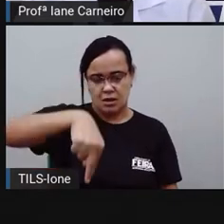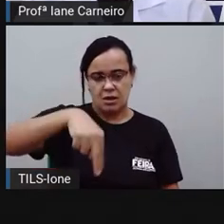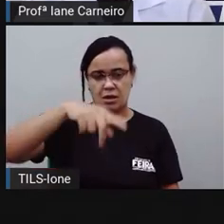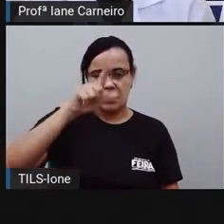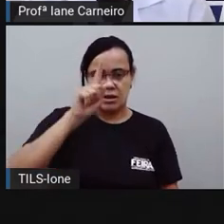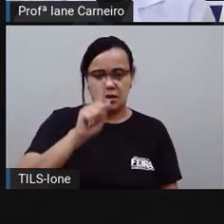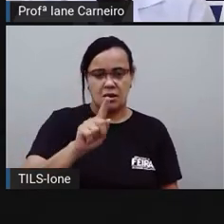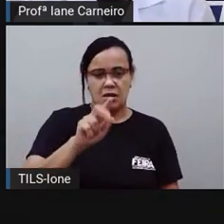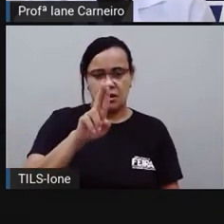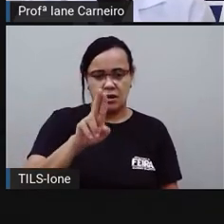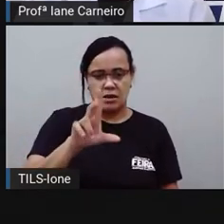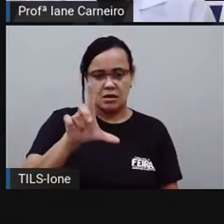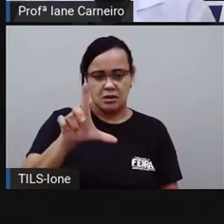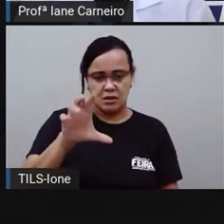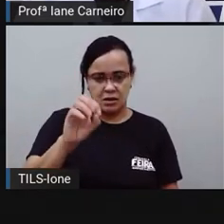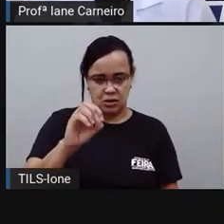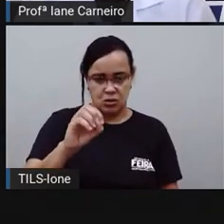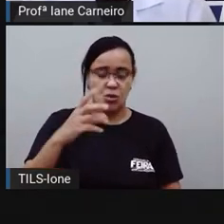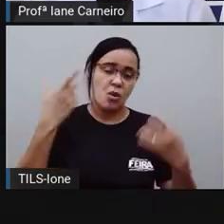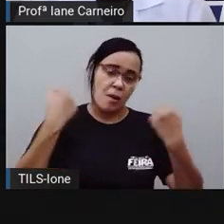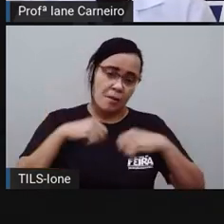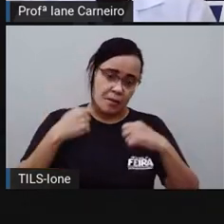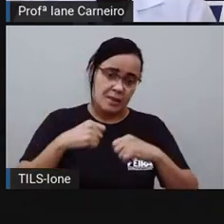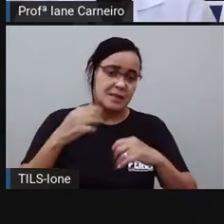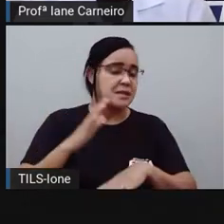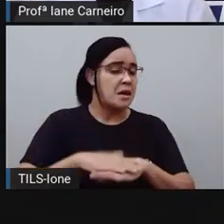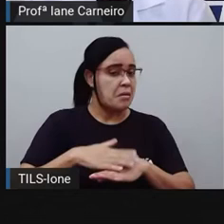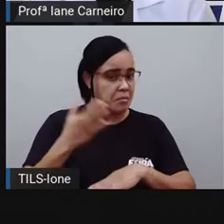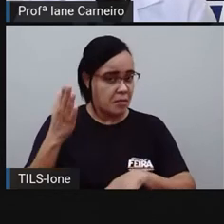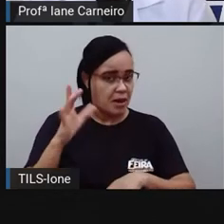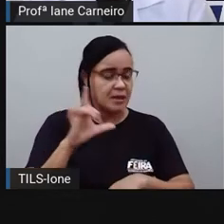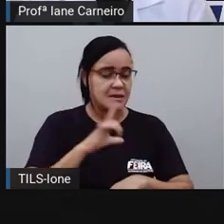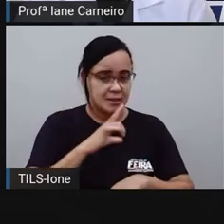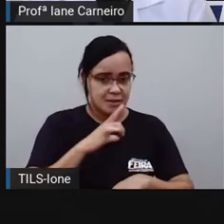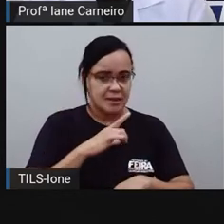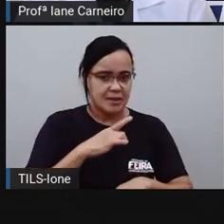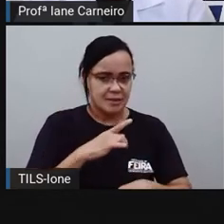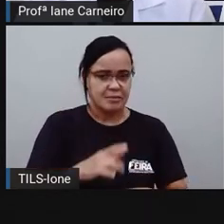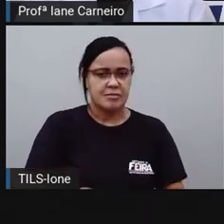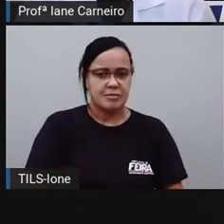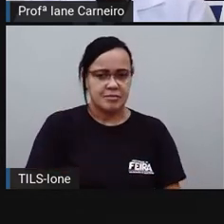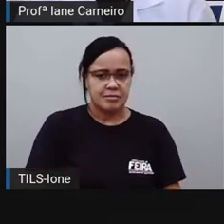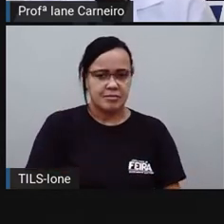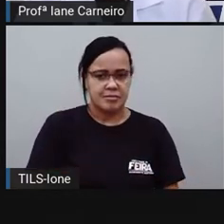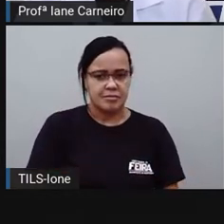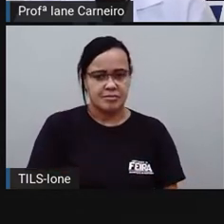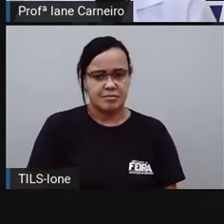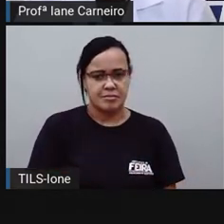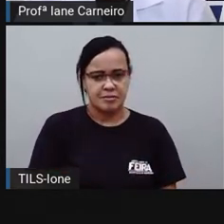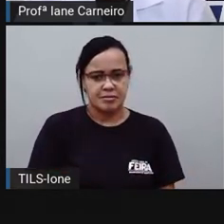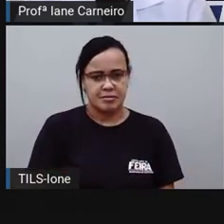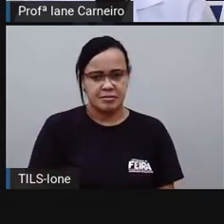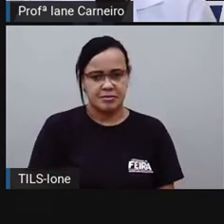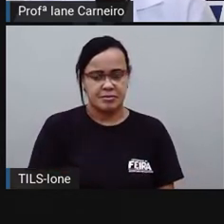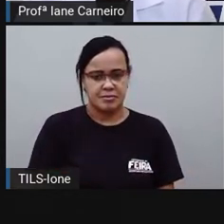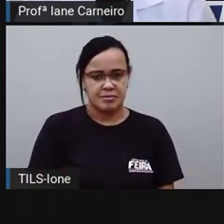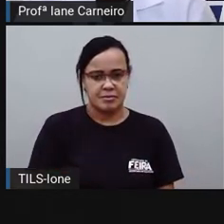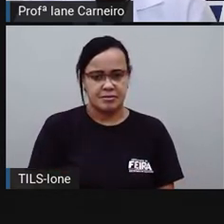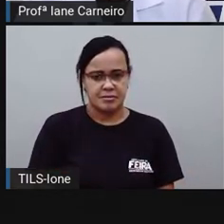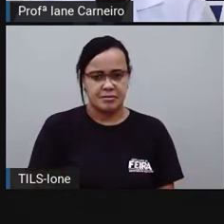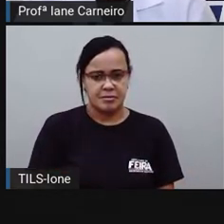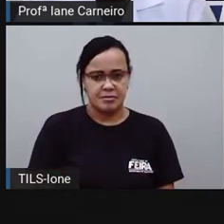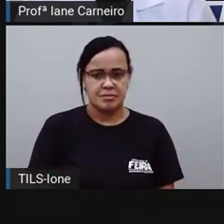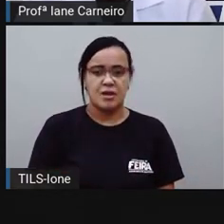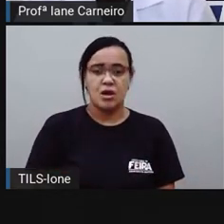palitos, né, para ter o formato do retângulo. Porque, ó, ele tem, como a Pro já falou na aula anterior, essas duas